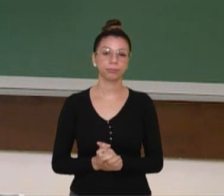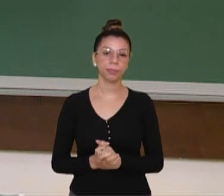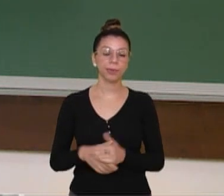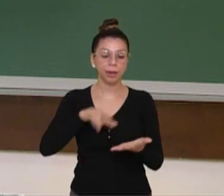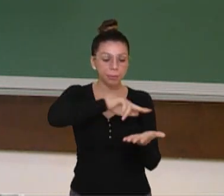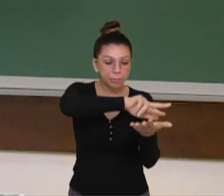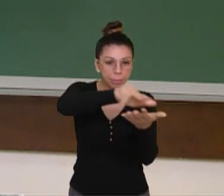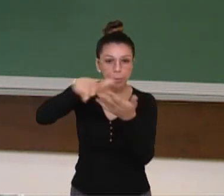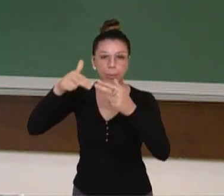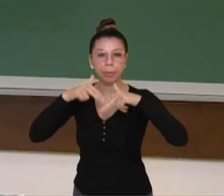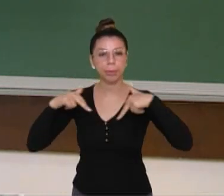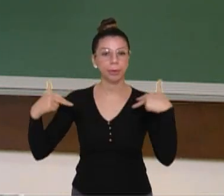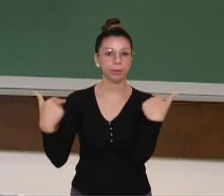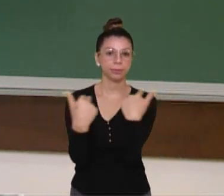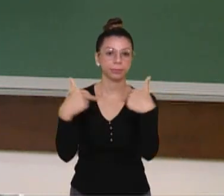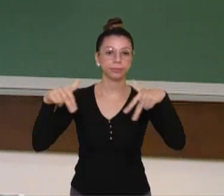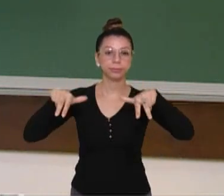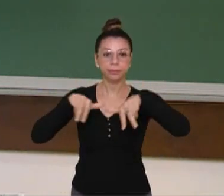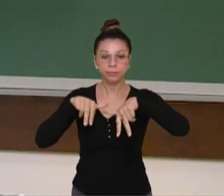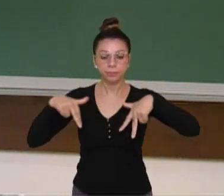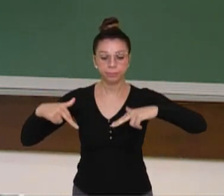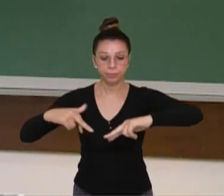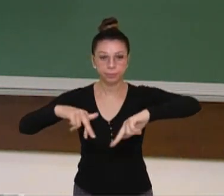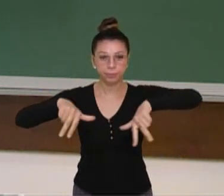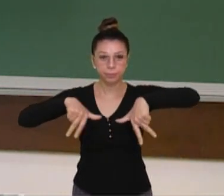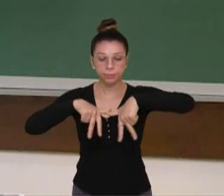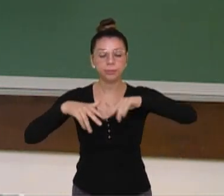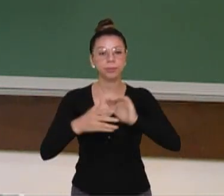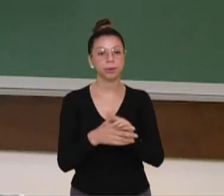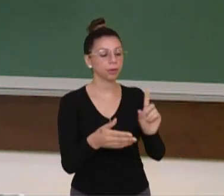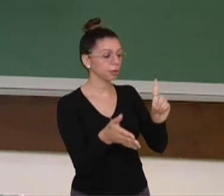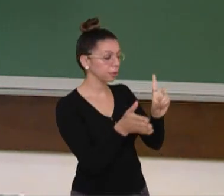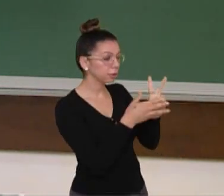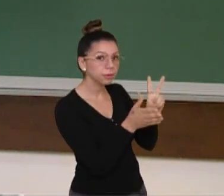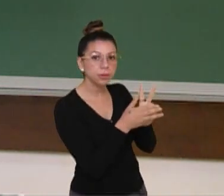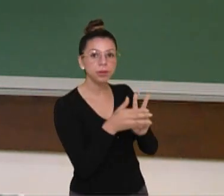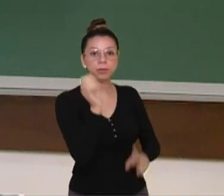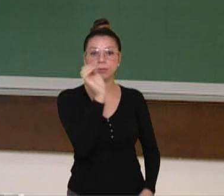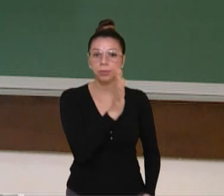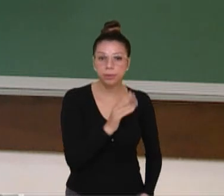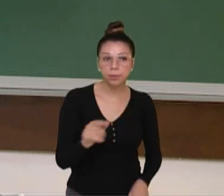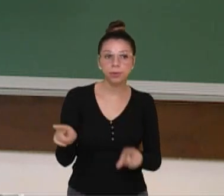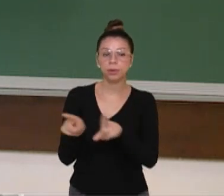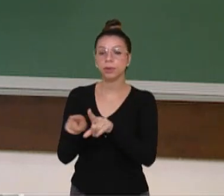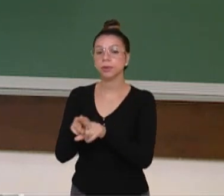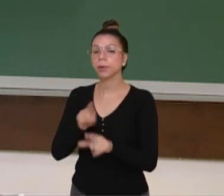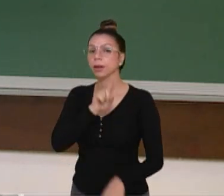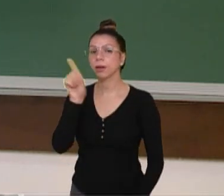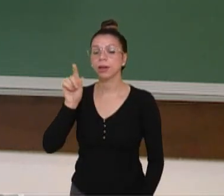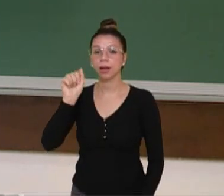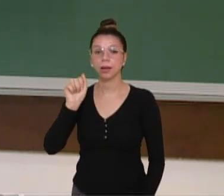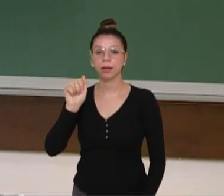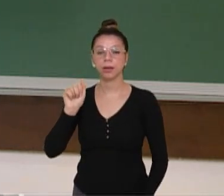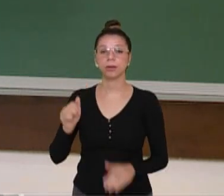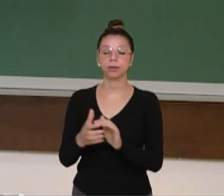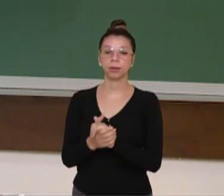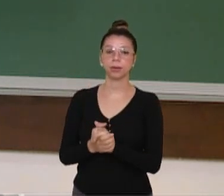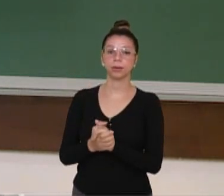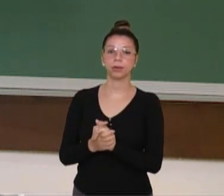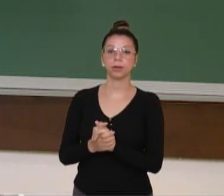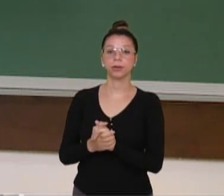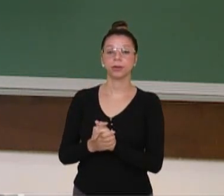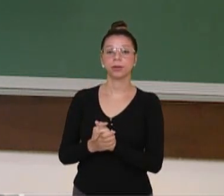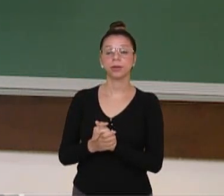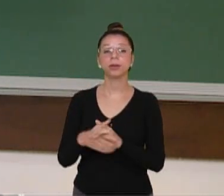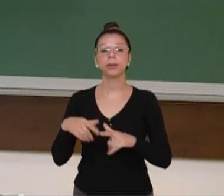danças circulares praticadas ainda hoje entre indígenas brasileiros, aborígenes australianos, comunidades